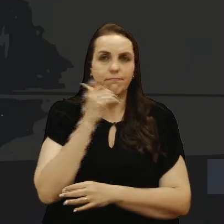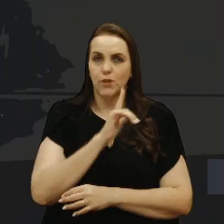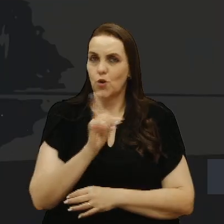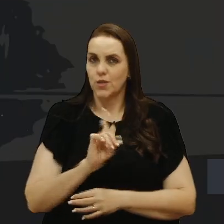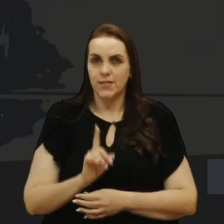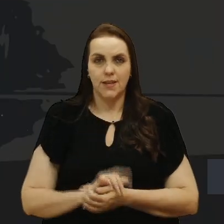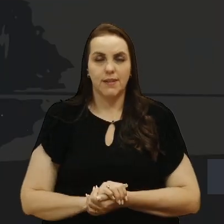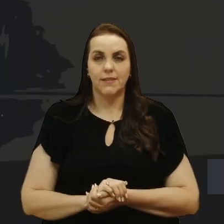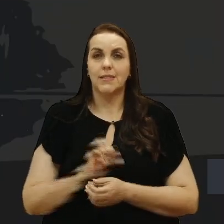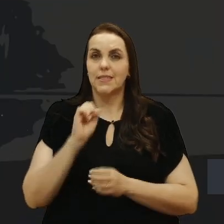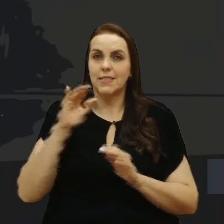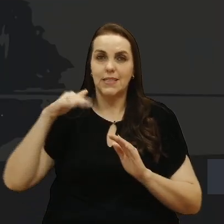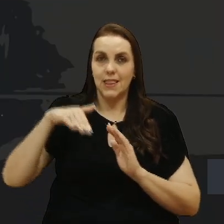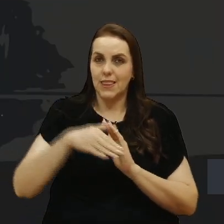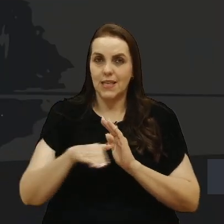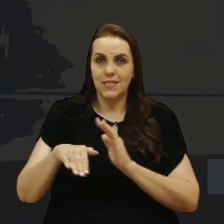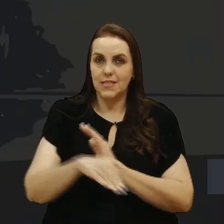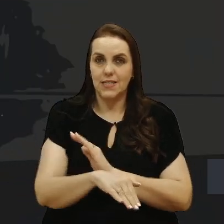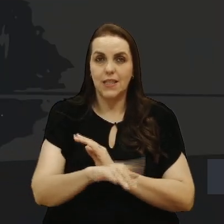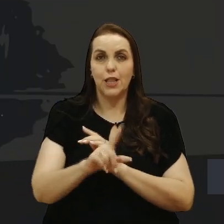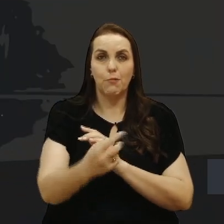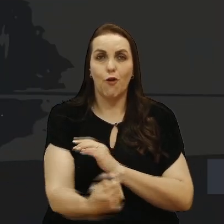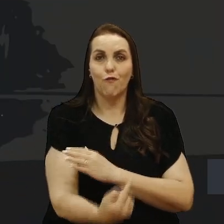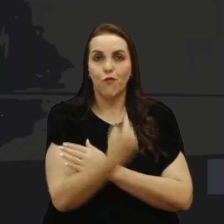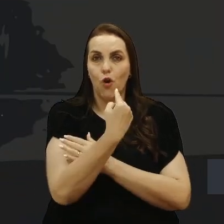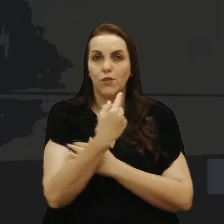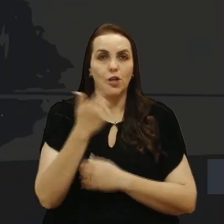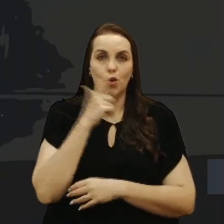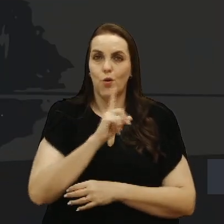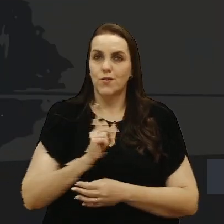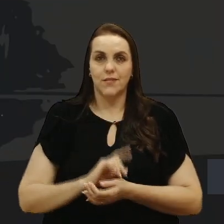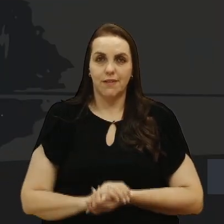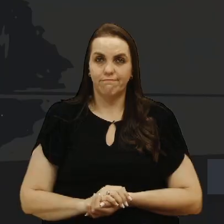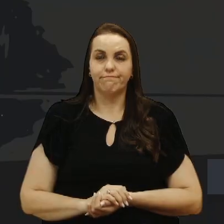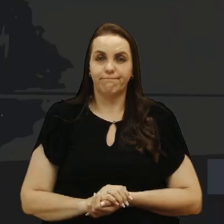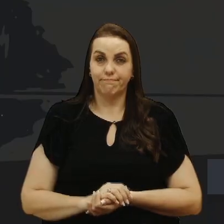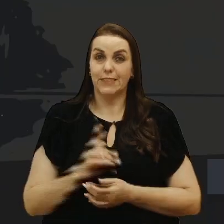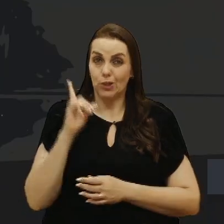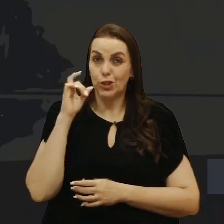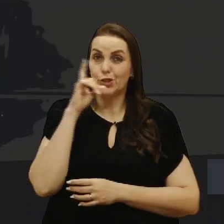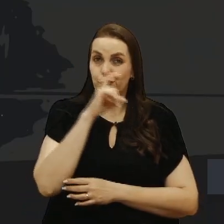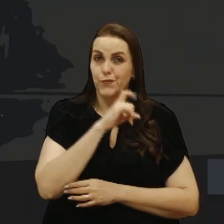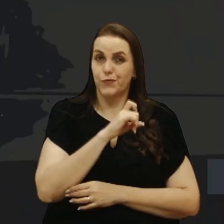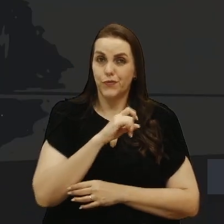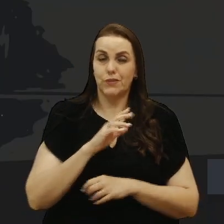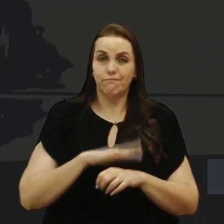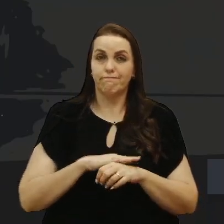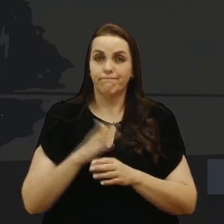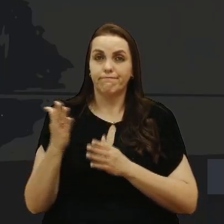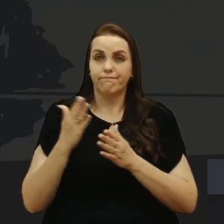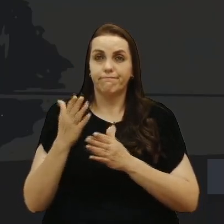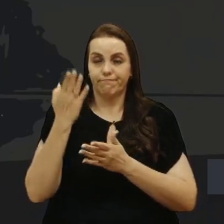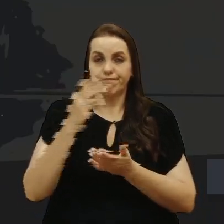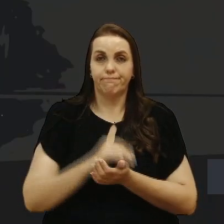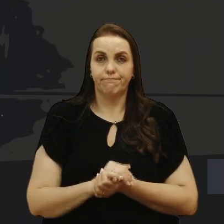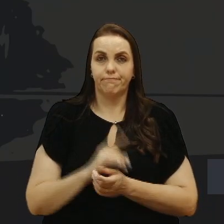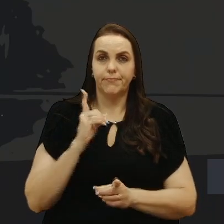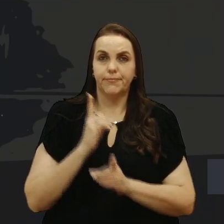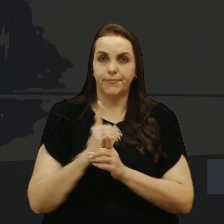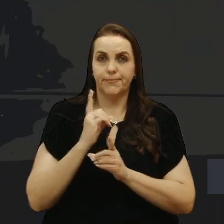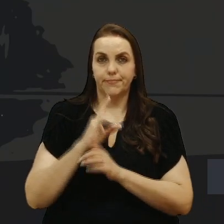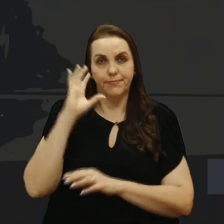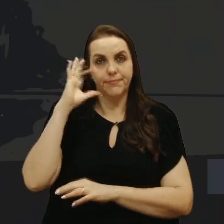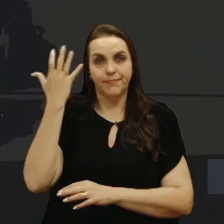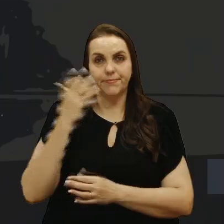chegar. Se ela descer, ela não sobe. Então, é uma situação muito precária, muito difícil, a qual a gente tem que achar uma solução. Gostaria que